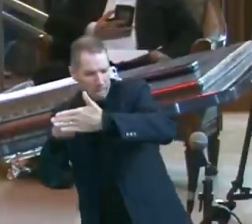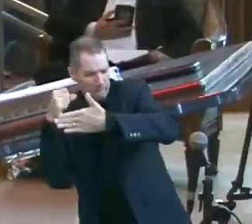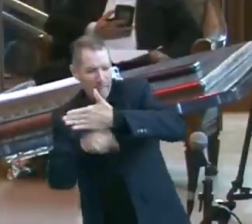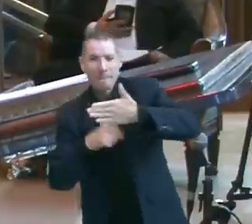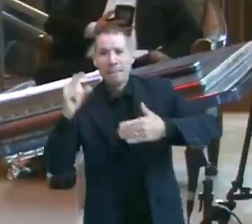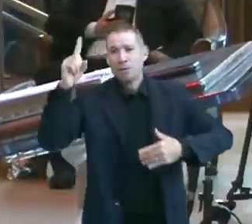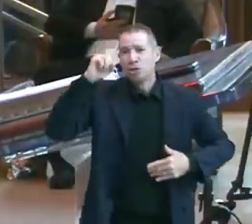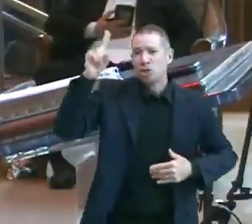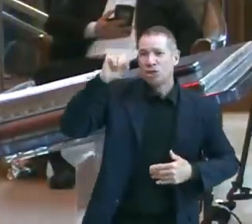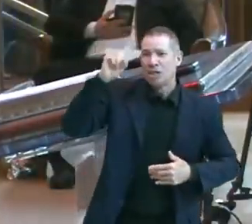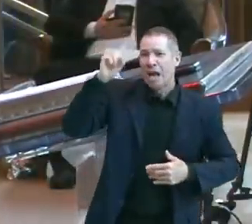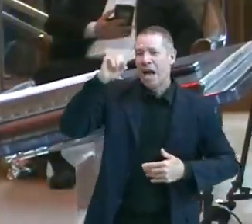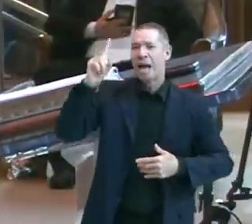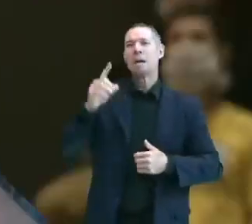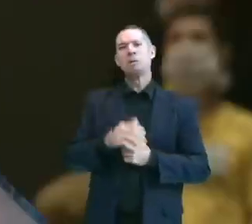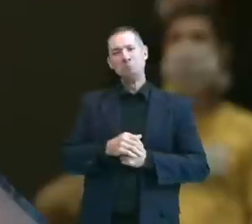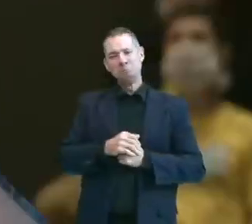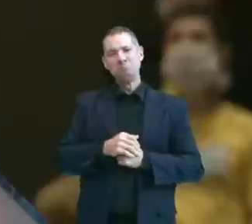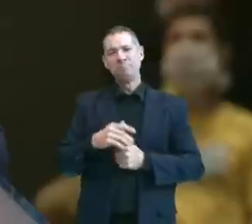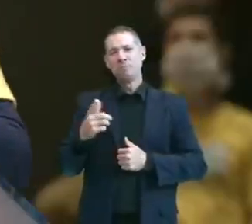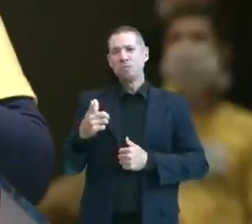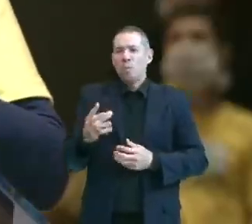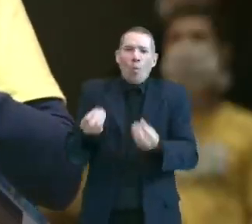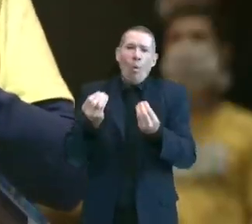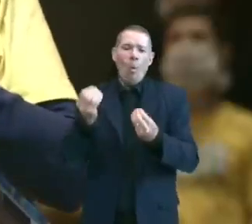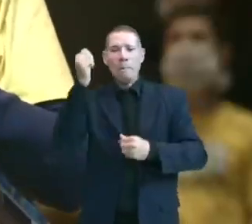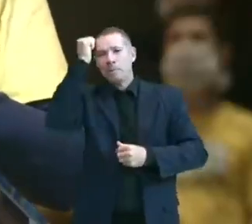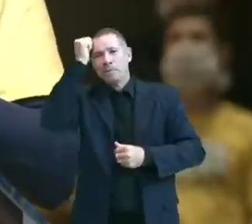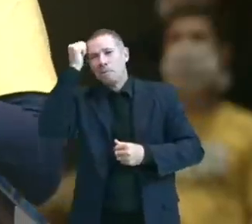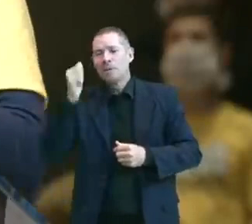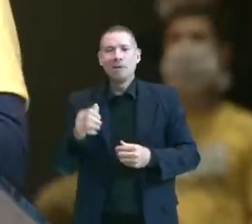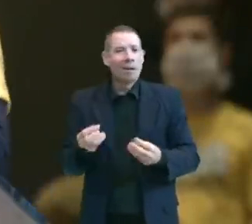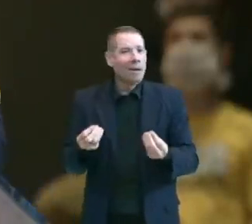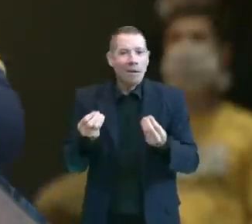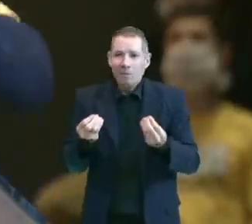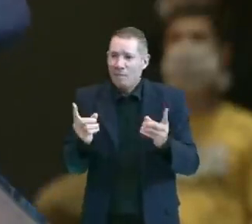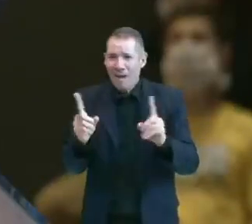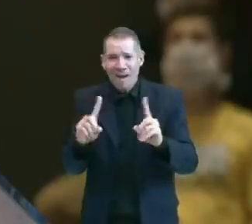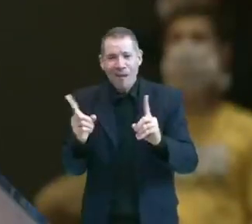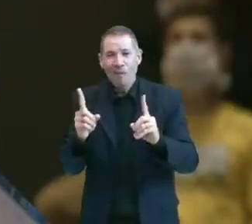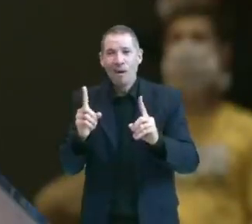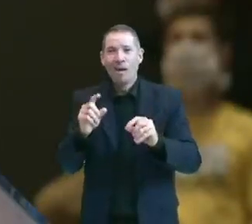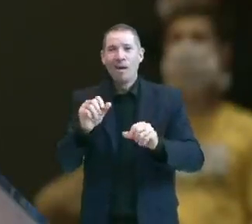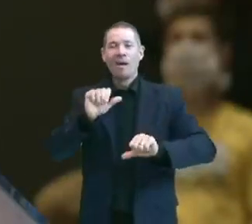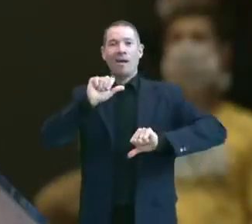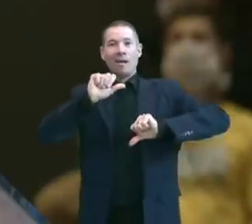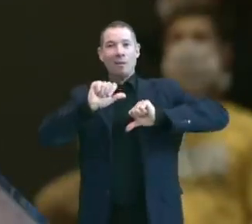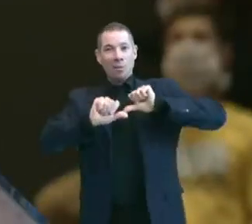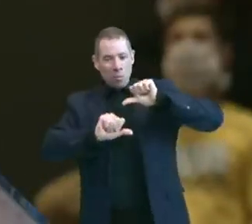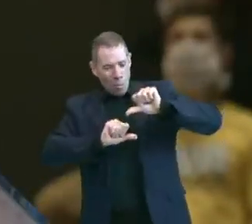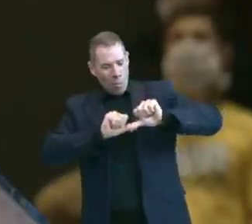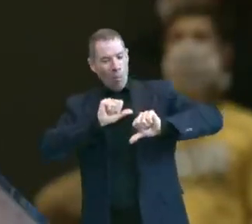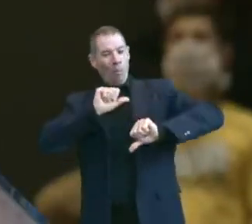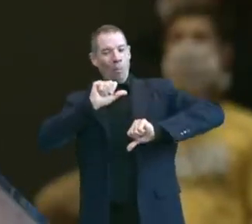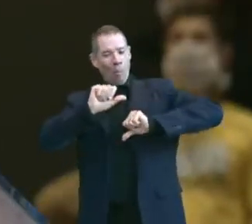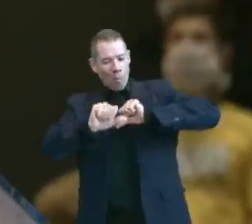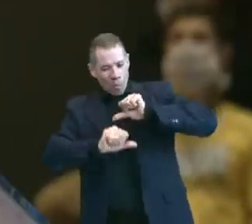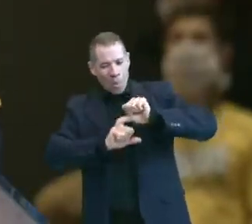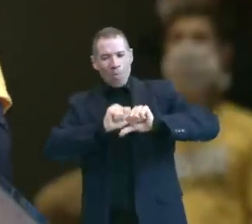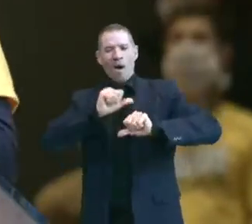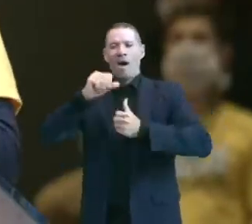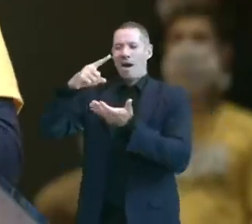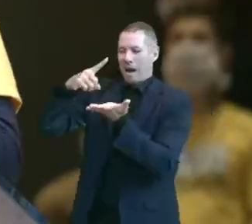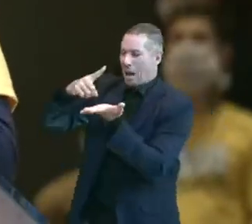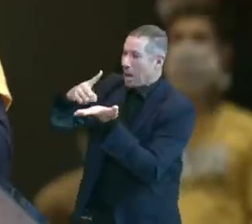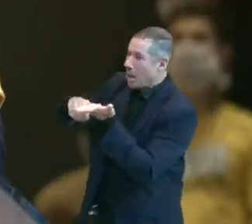delas e deles, não tem como a gente se arrepender. A gente renova cada dia mais o nosso compromisso